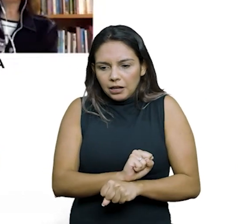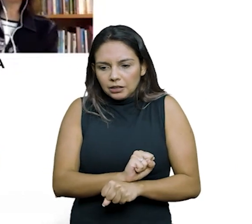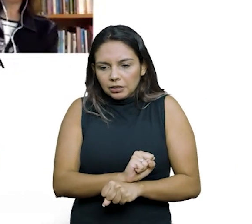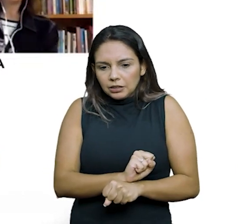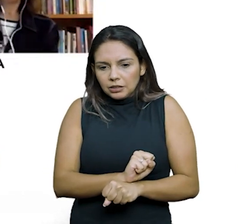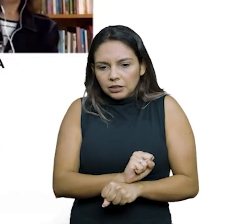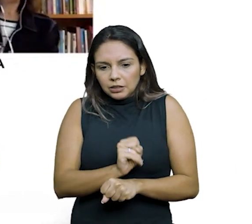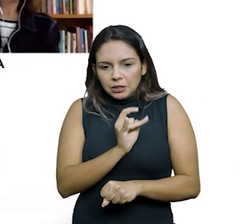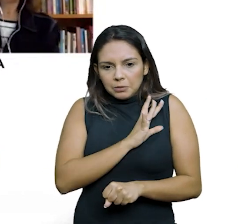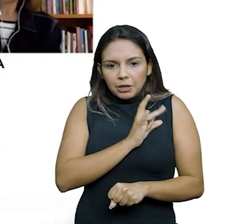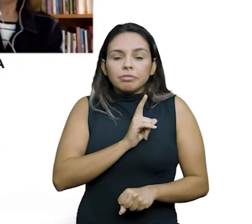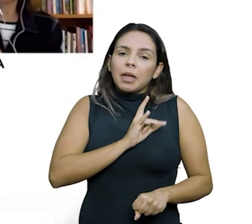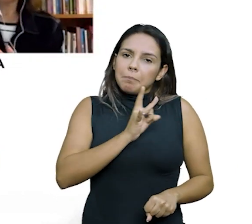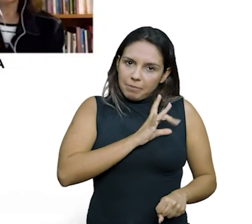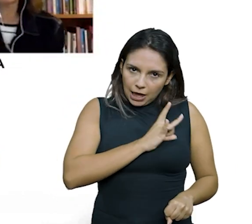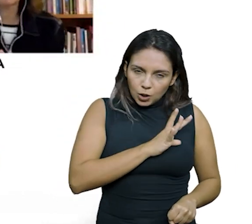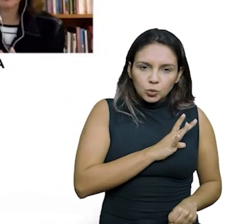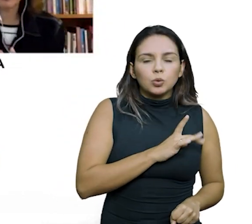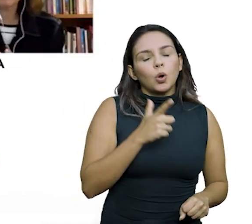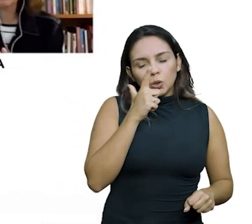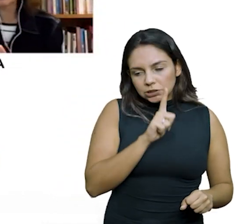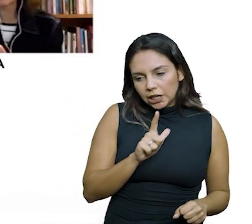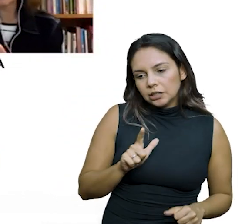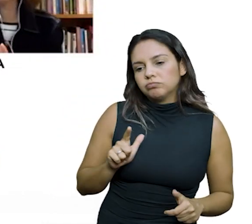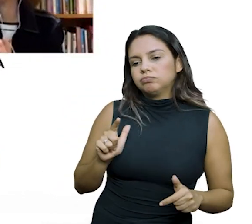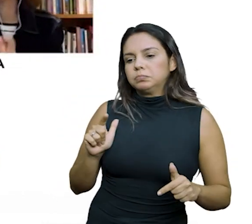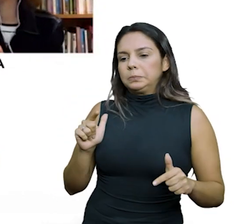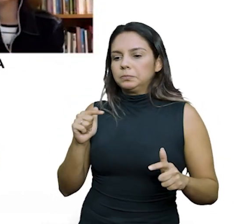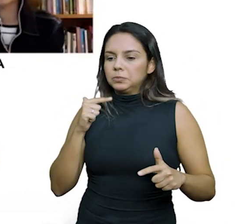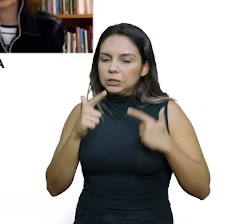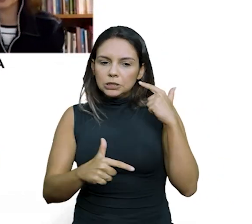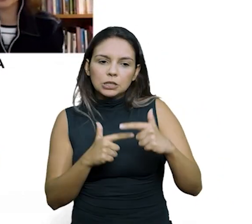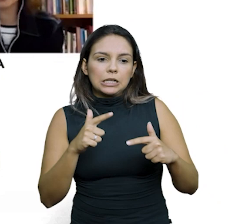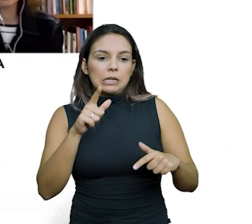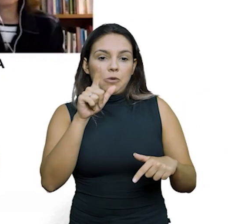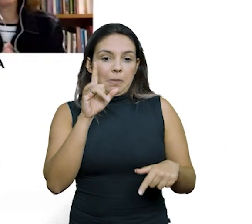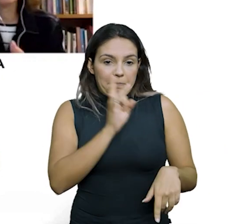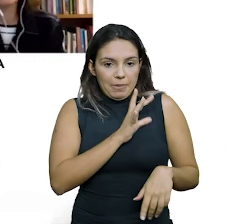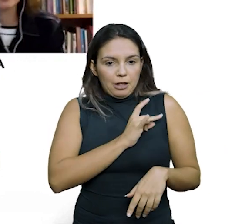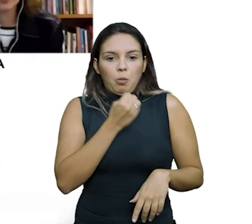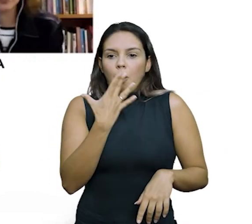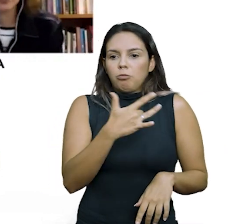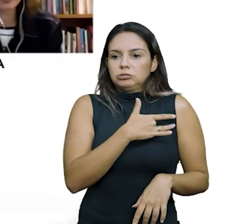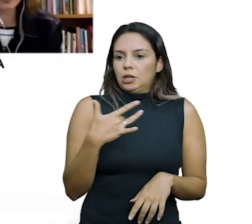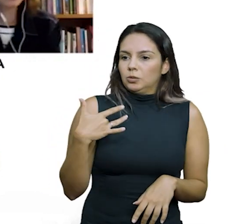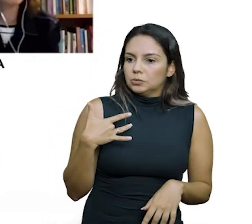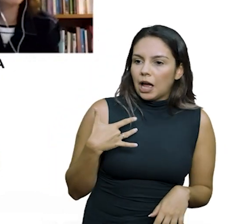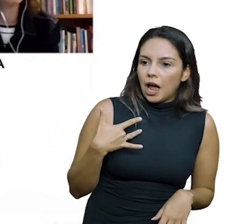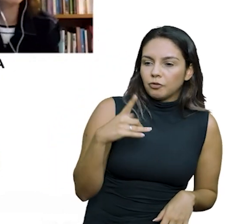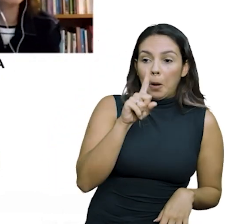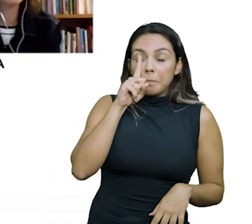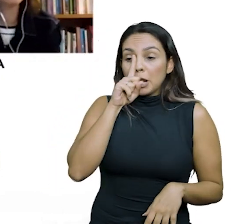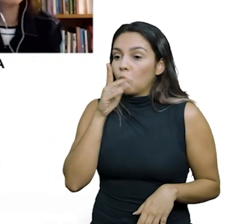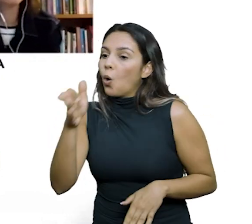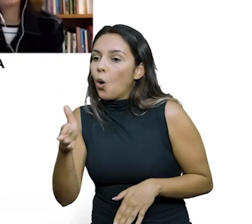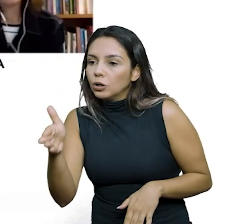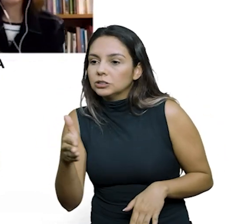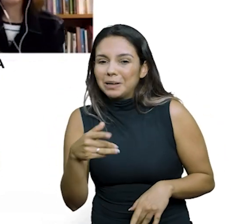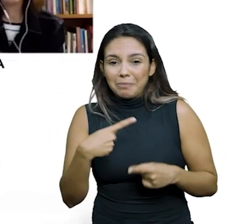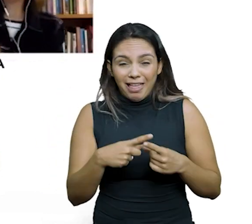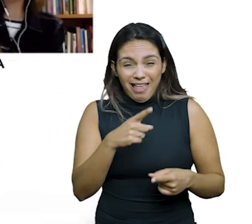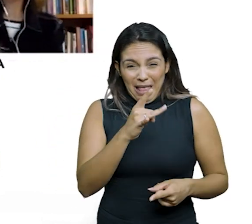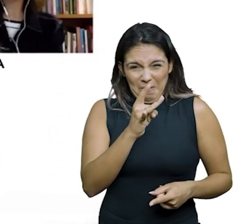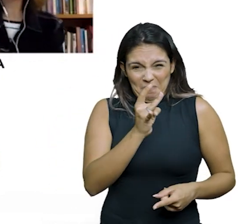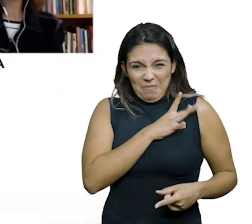né? Você tem aquele medo saudável que te impede de correr riscos, né, e tudo, mas esse